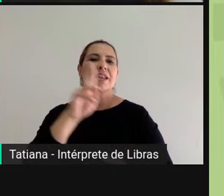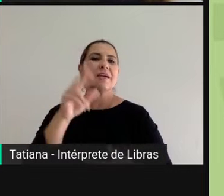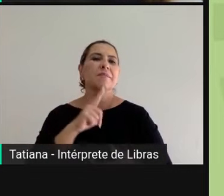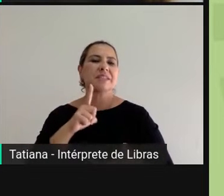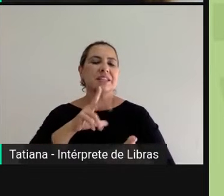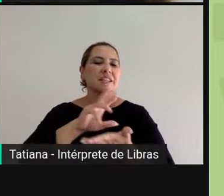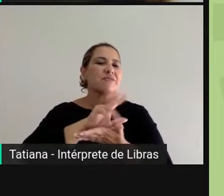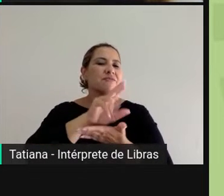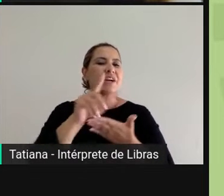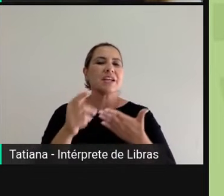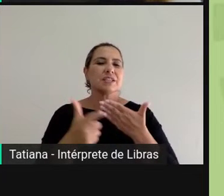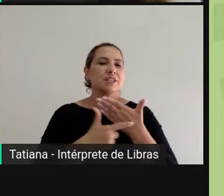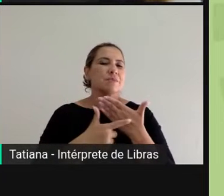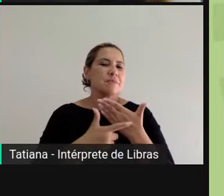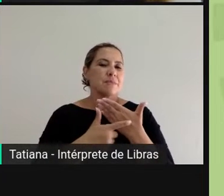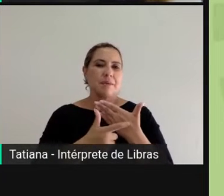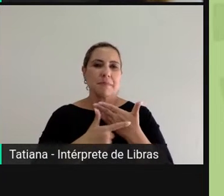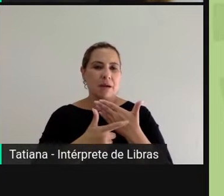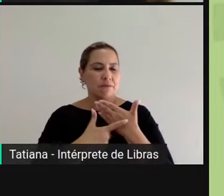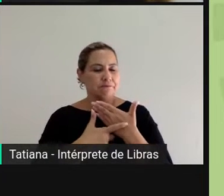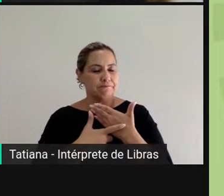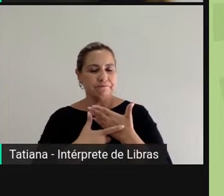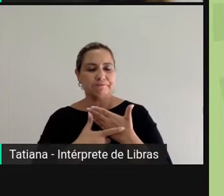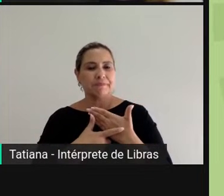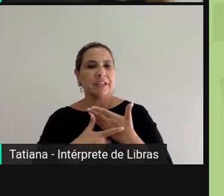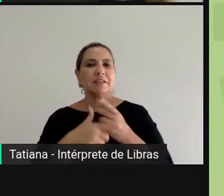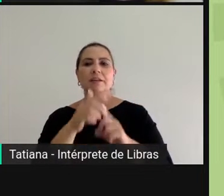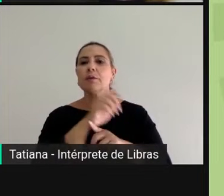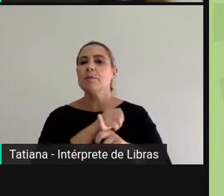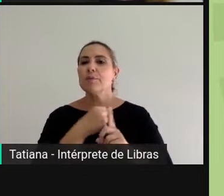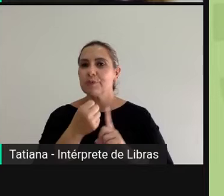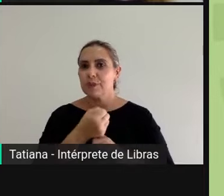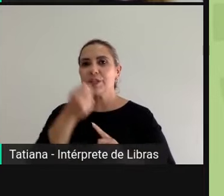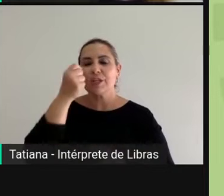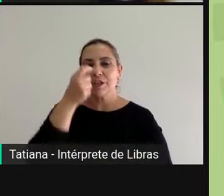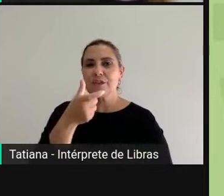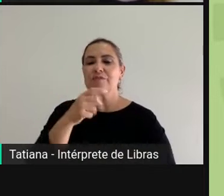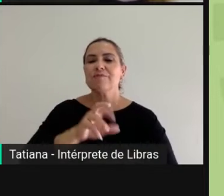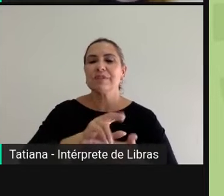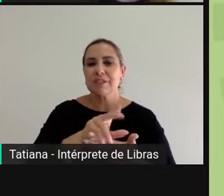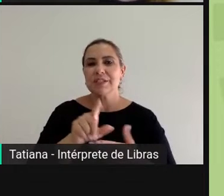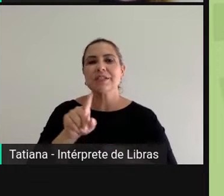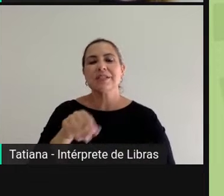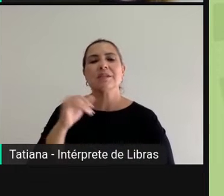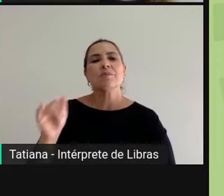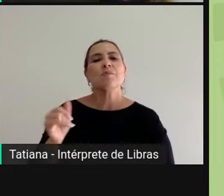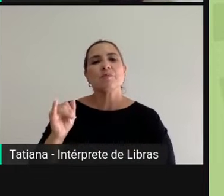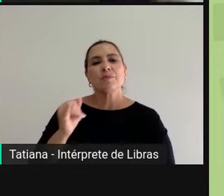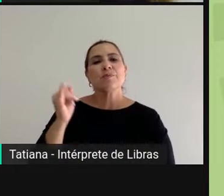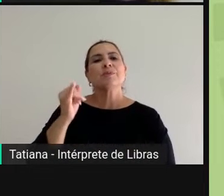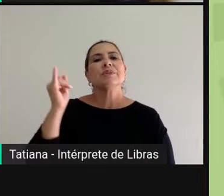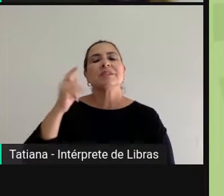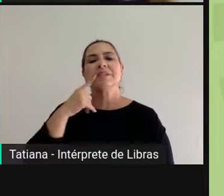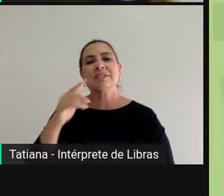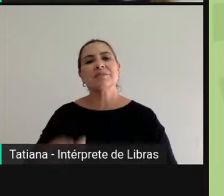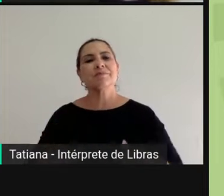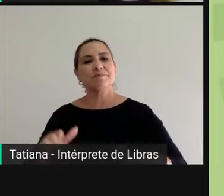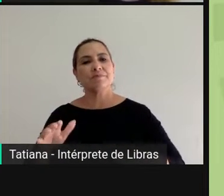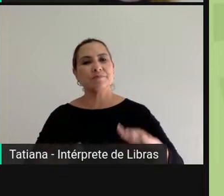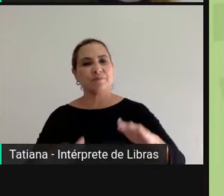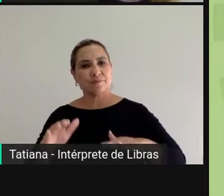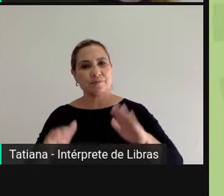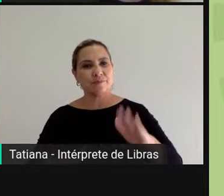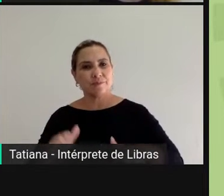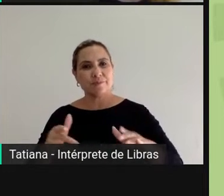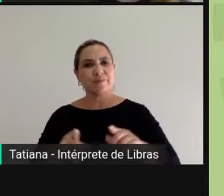sociais e diversos interesses. Então, por isso é importante também lembrar que, às vezes, considerando o aspecto